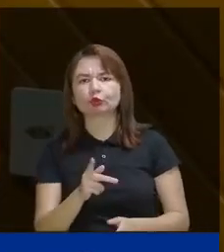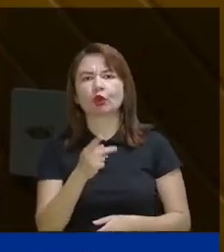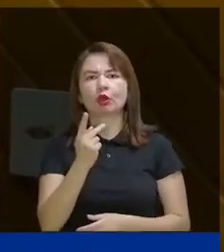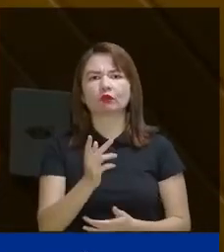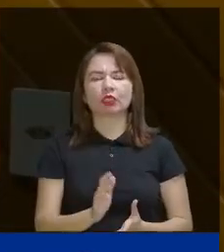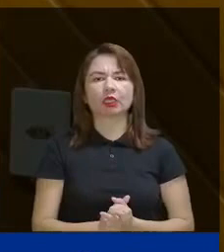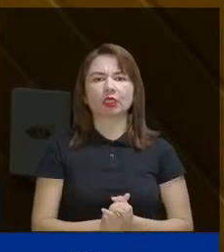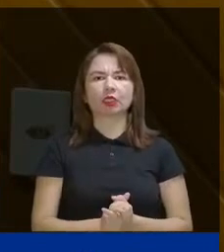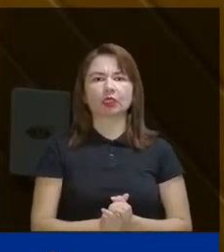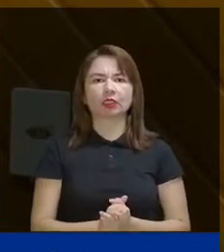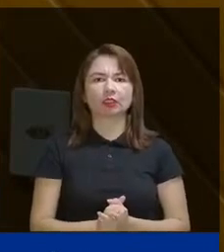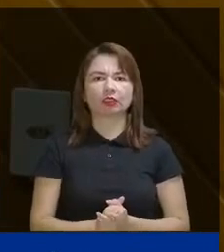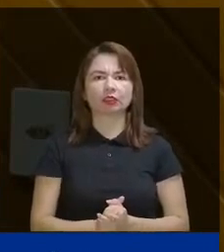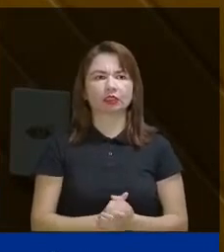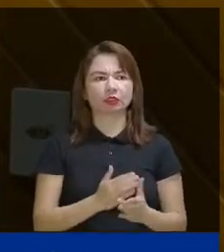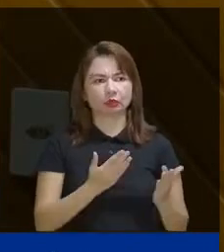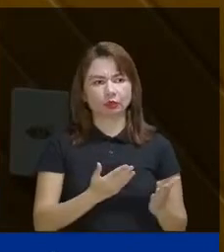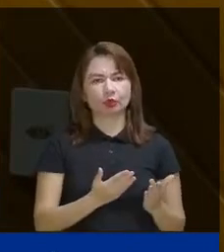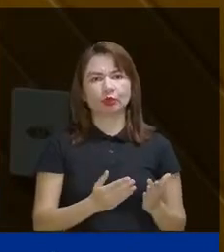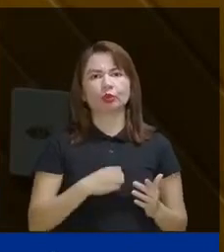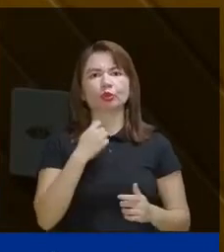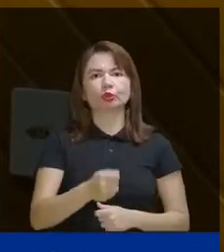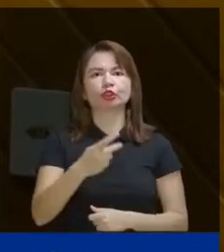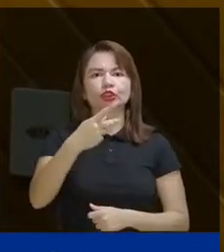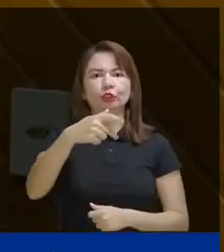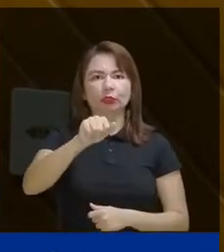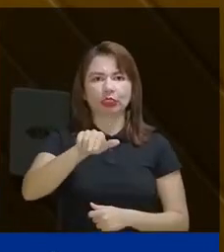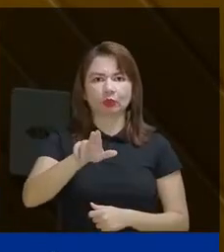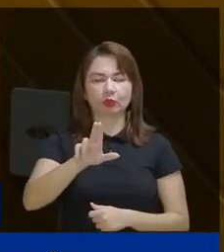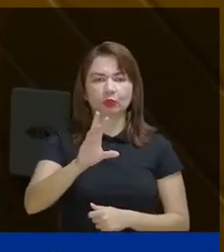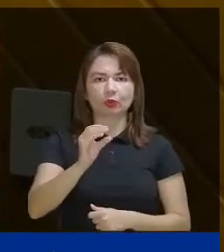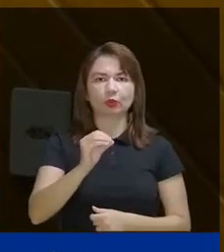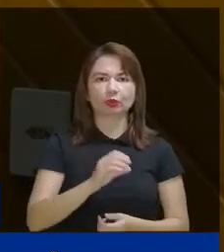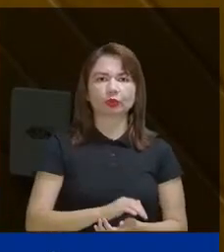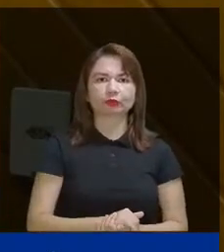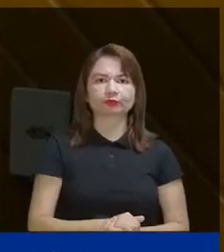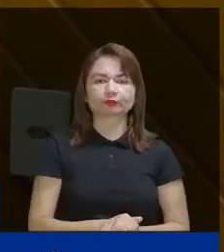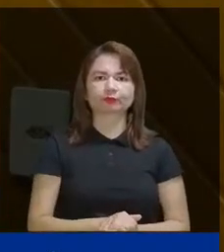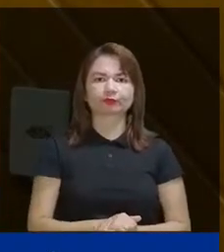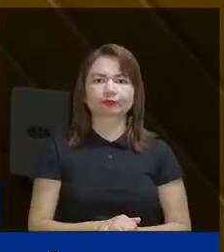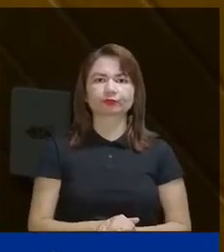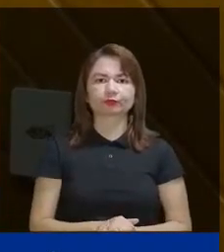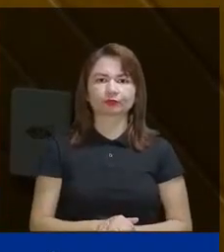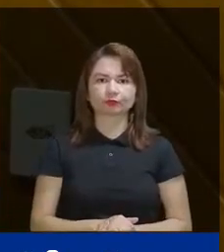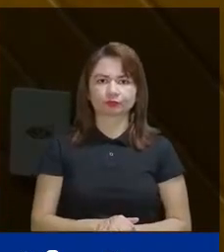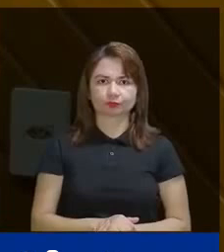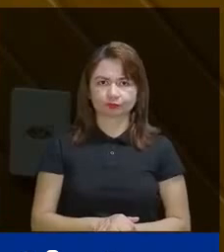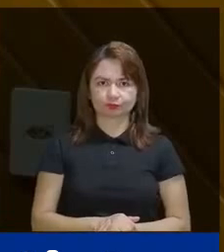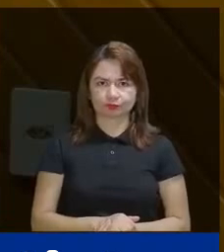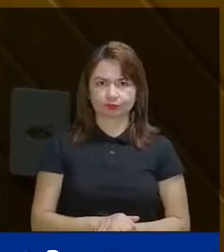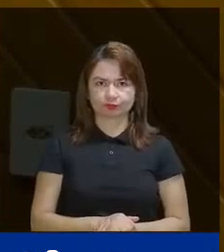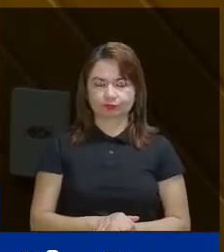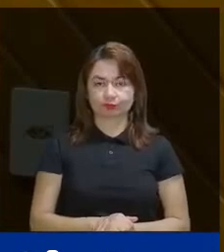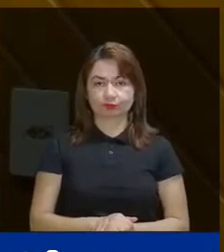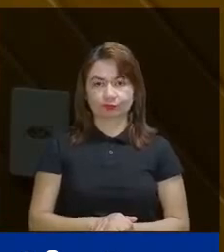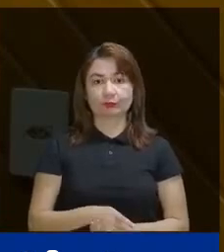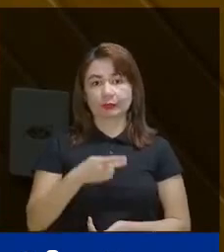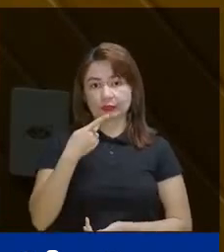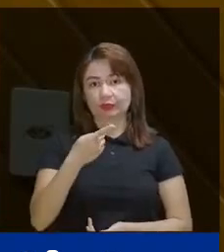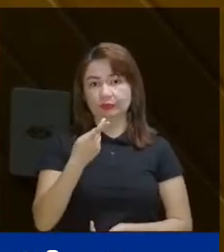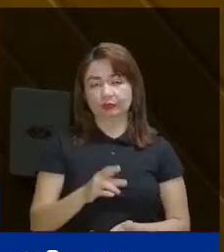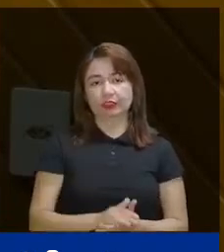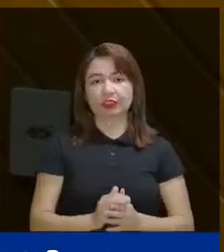congratulações ao doutor Paulo Foco Madeira, no juiz Givaldo Valente. trabalho da escola. e dizer que o